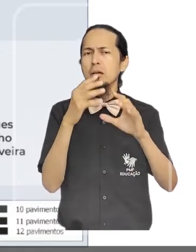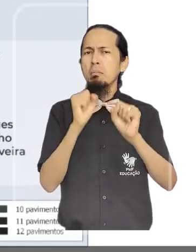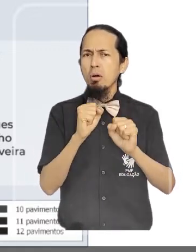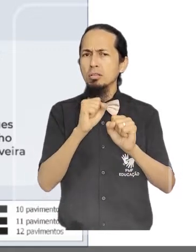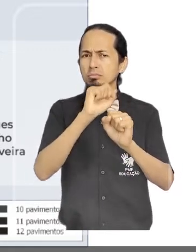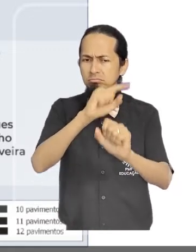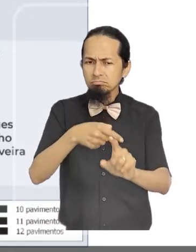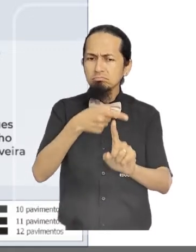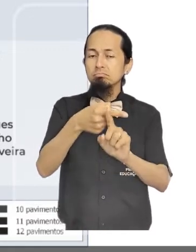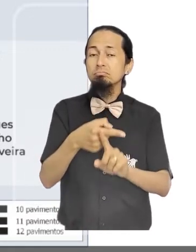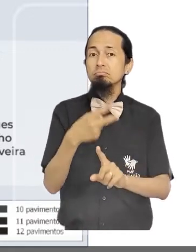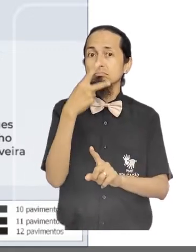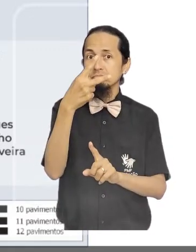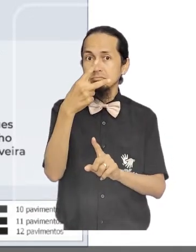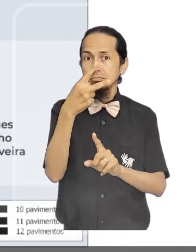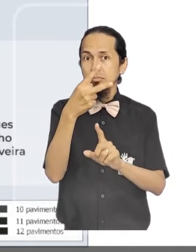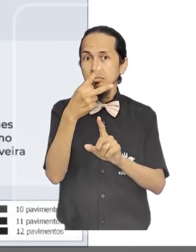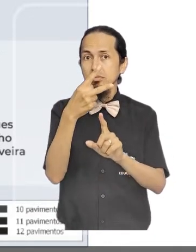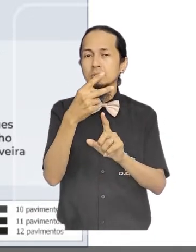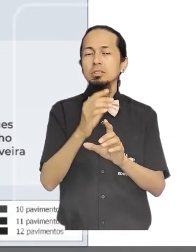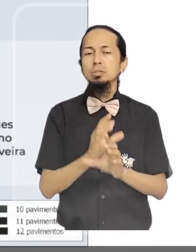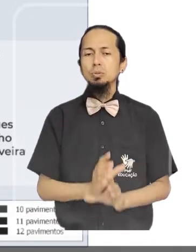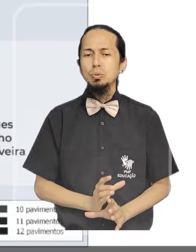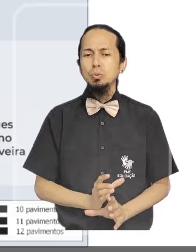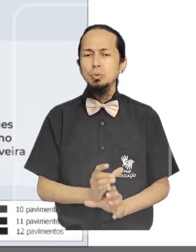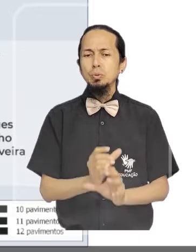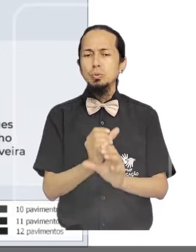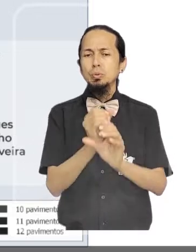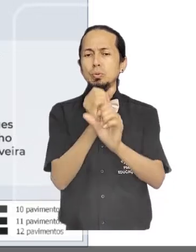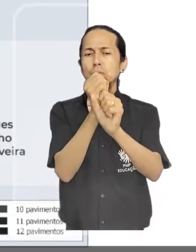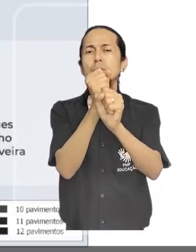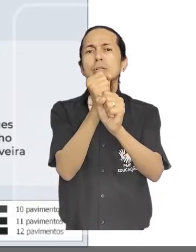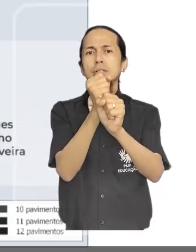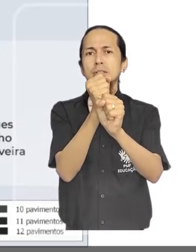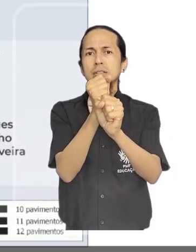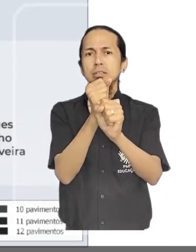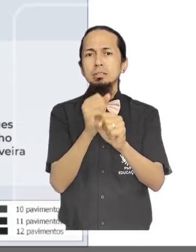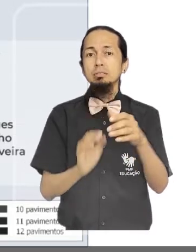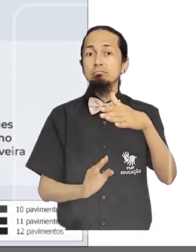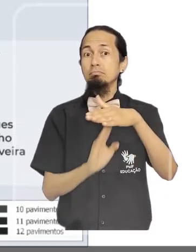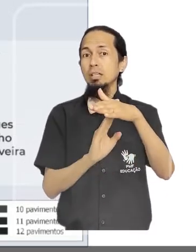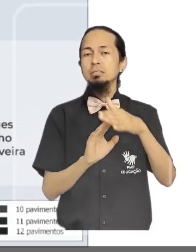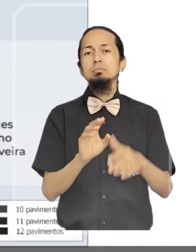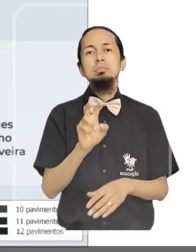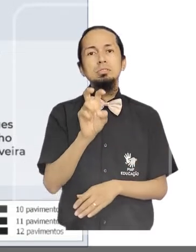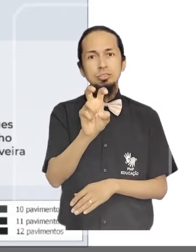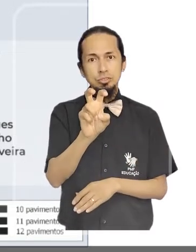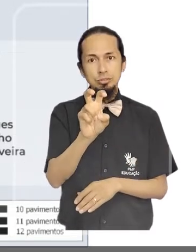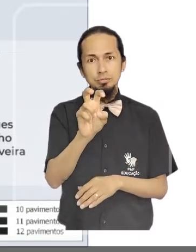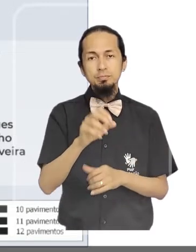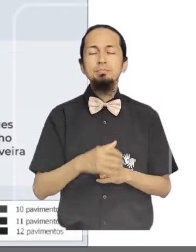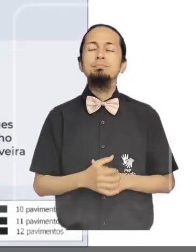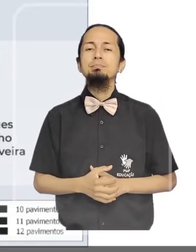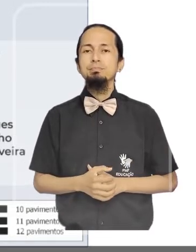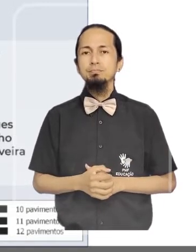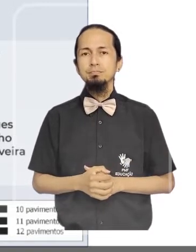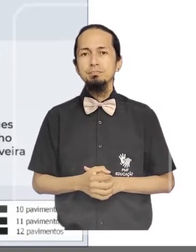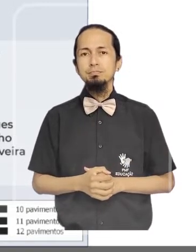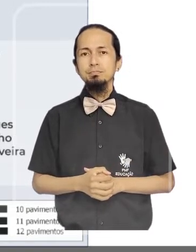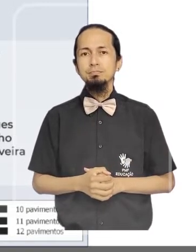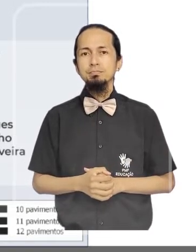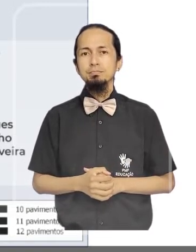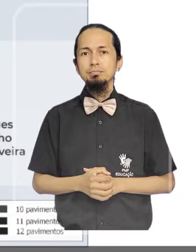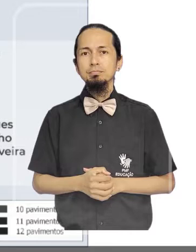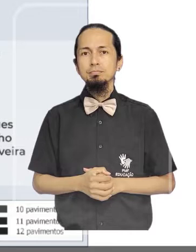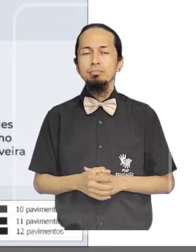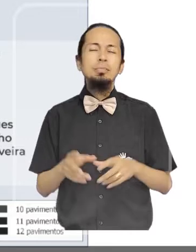3 pavimentos poderão receber até 2 pavimentos mediante outorga onerosa, totalizando a altura máxima de 5 pavimentos